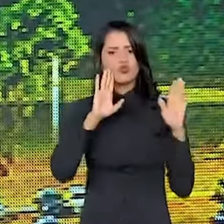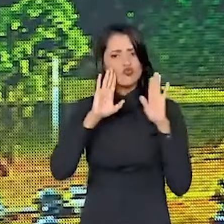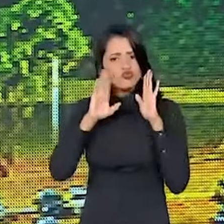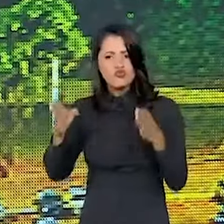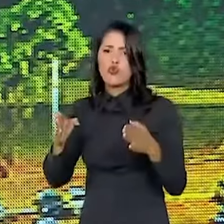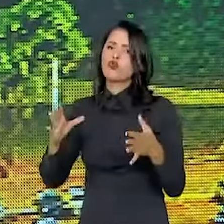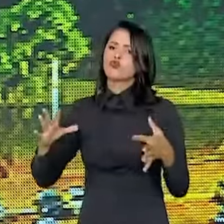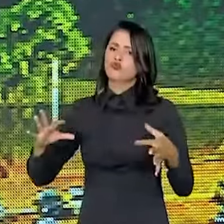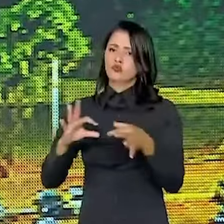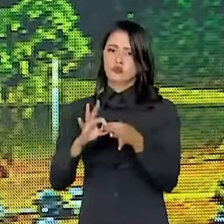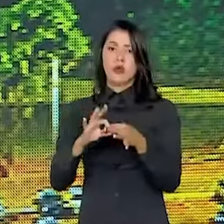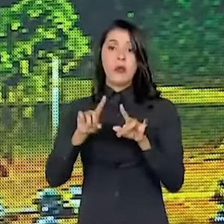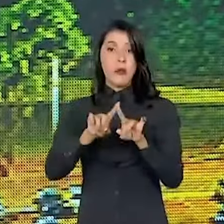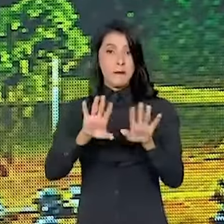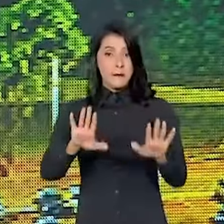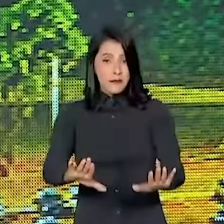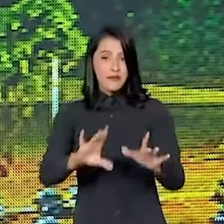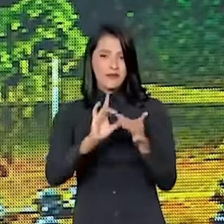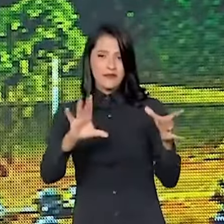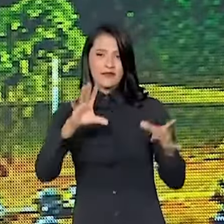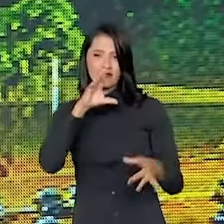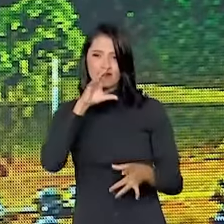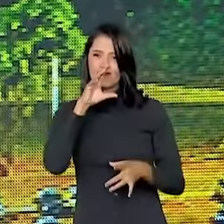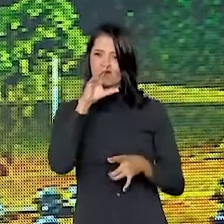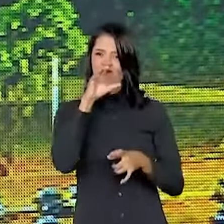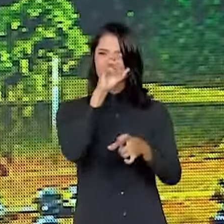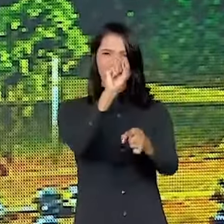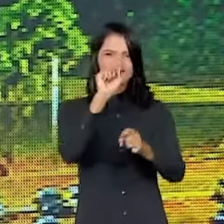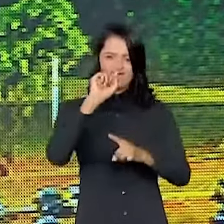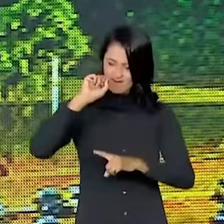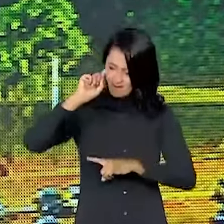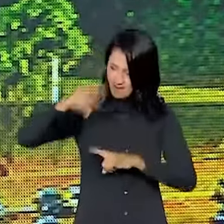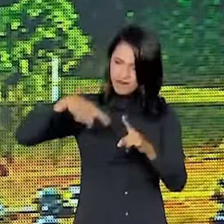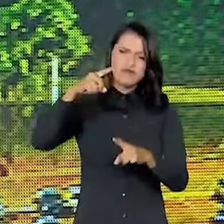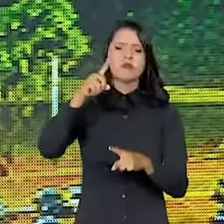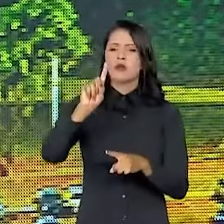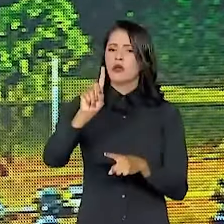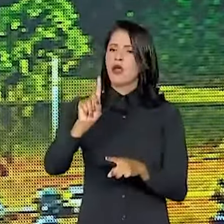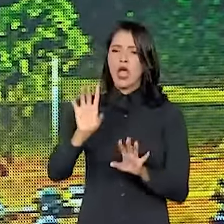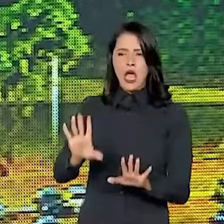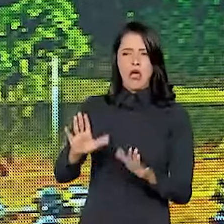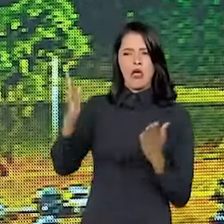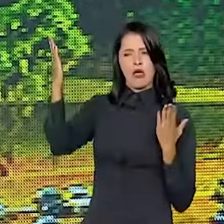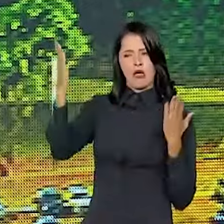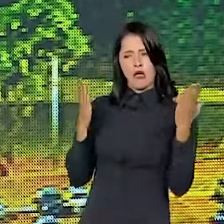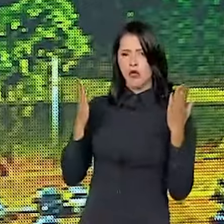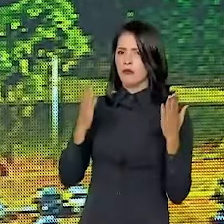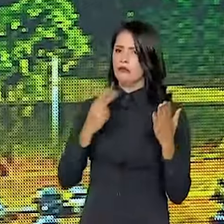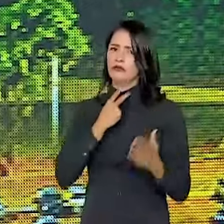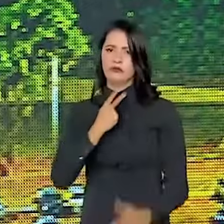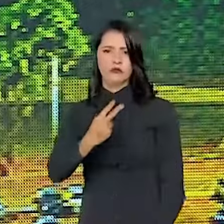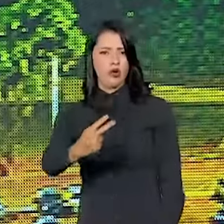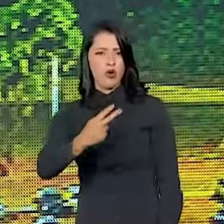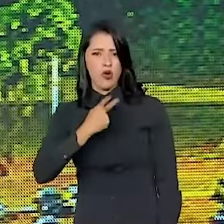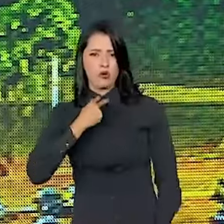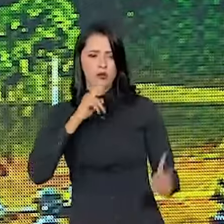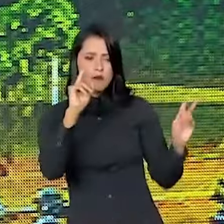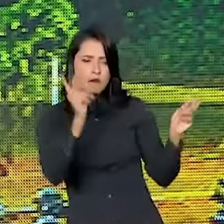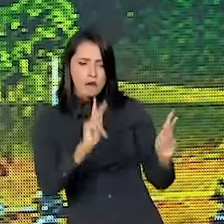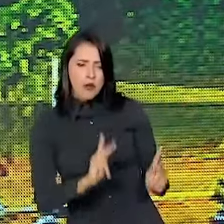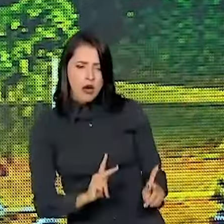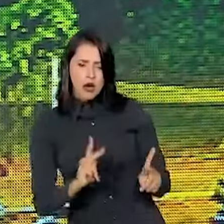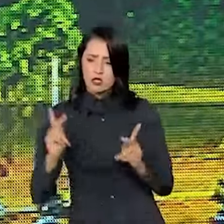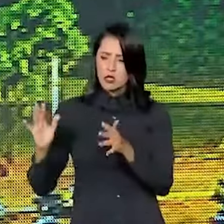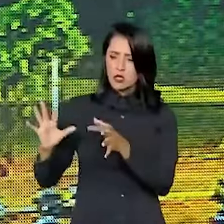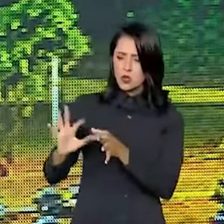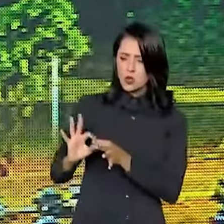o fortalecimento da democracia não permite confundirmos paz e